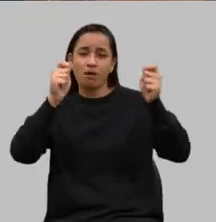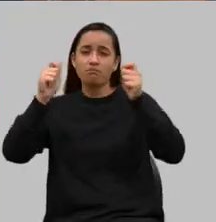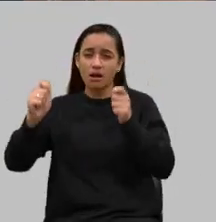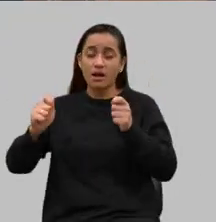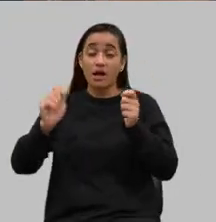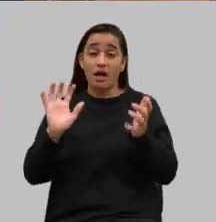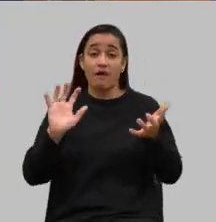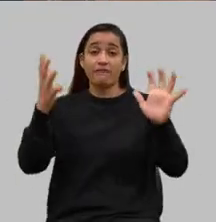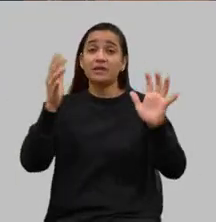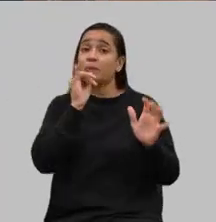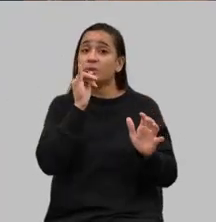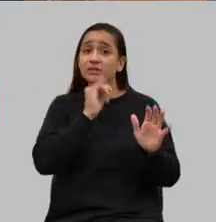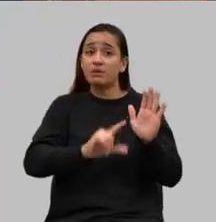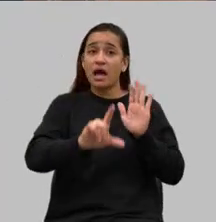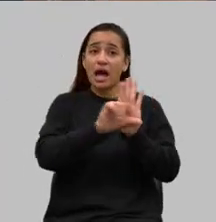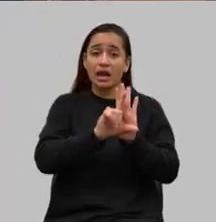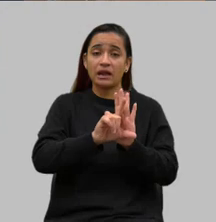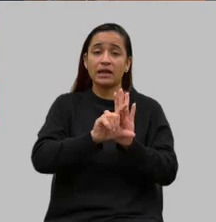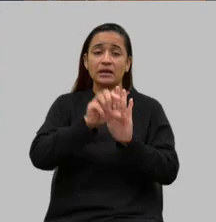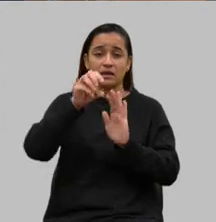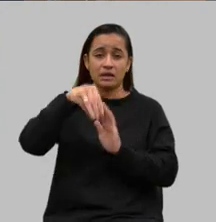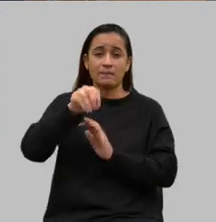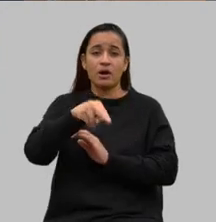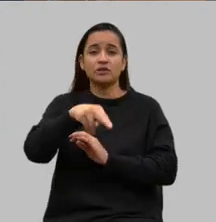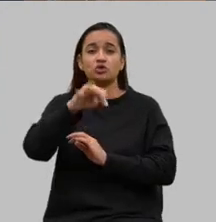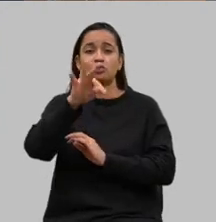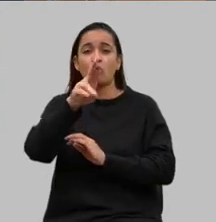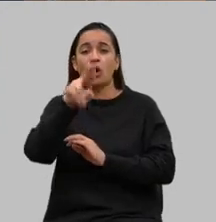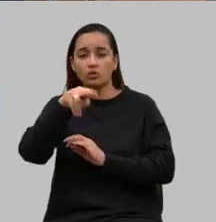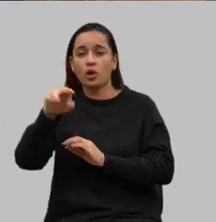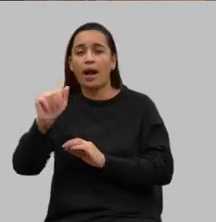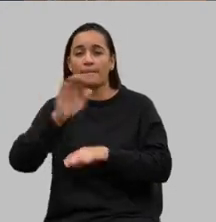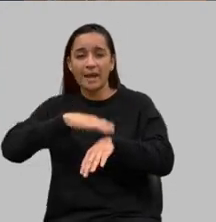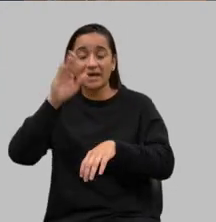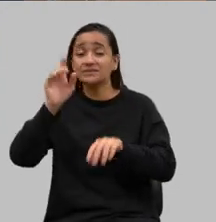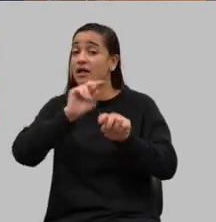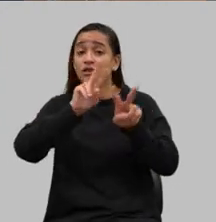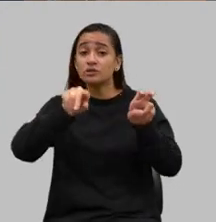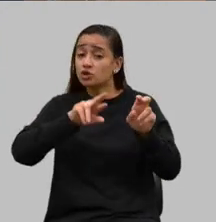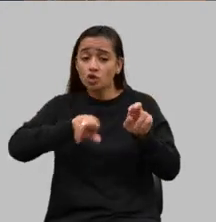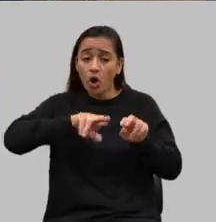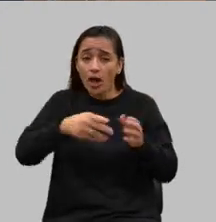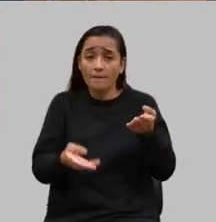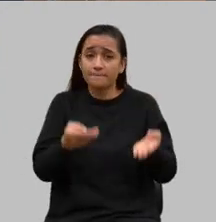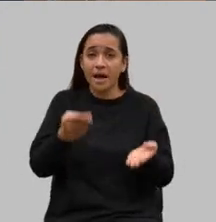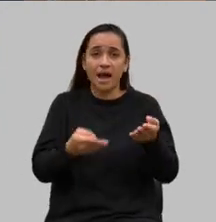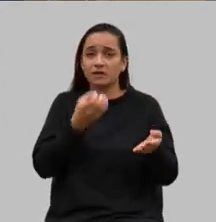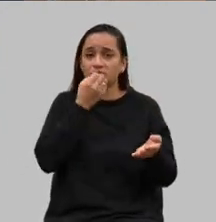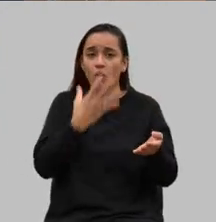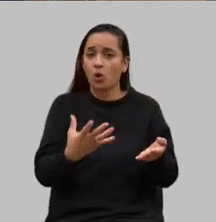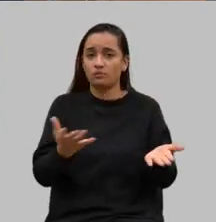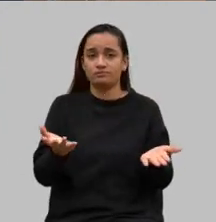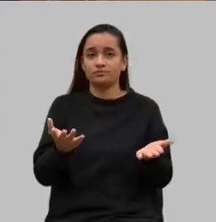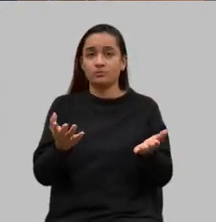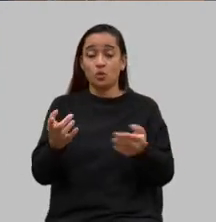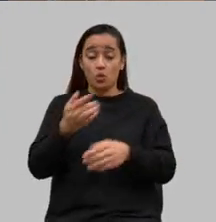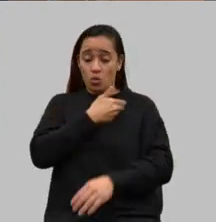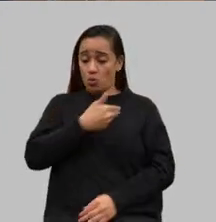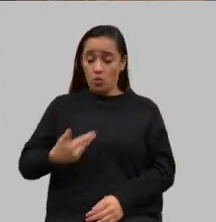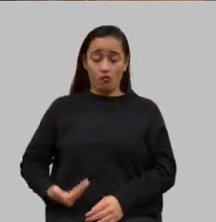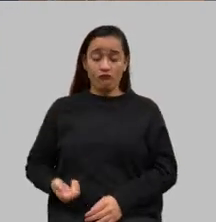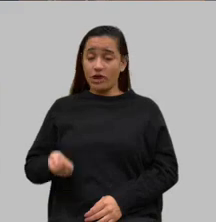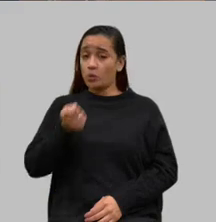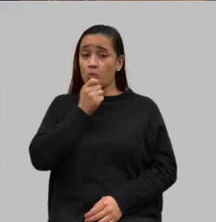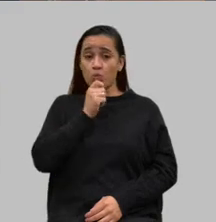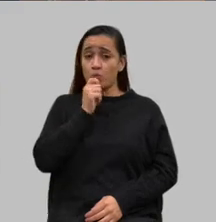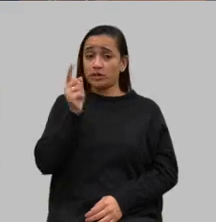Lei mar de lama no Camis Não é esse balanço positivo o governo não cuidou da da da do cumprimento da